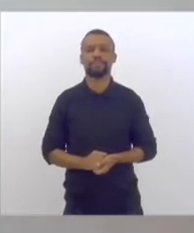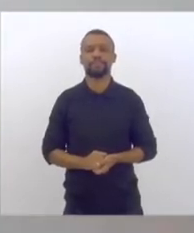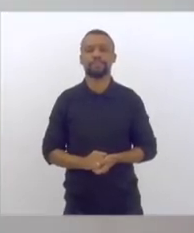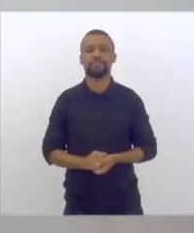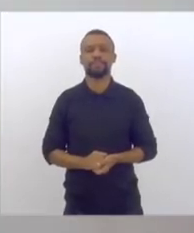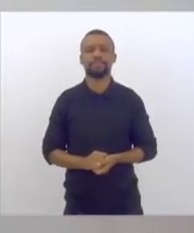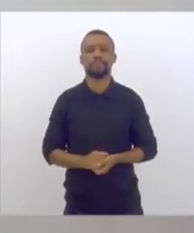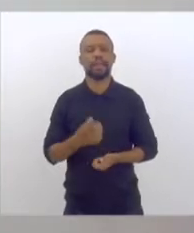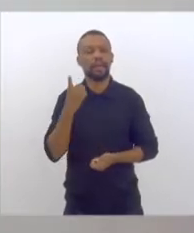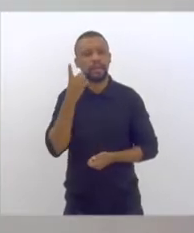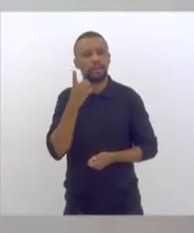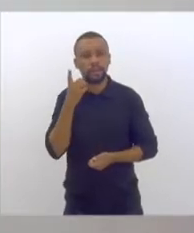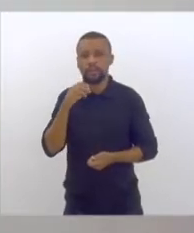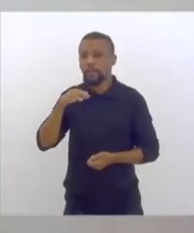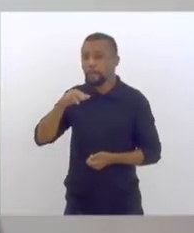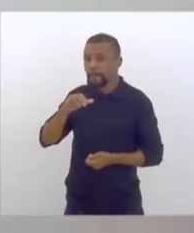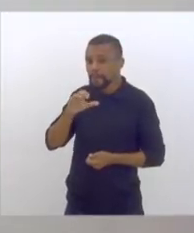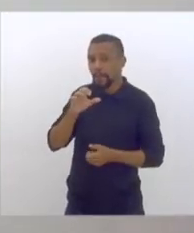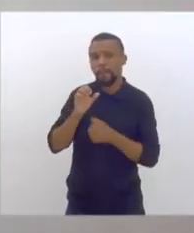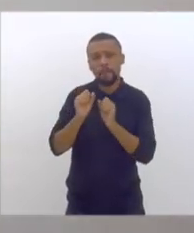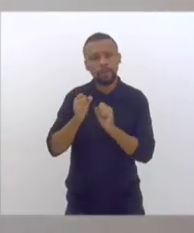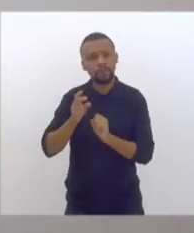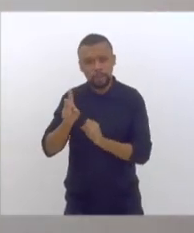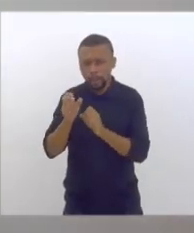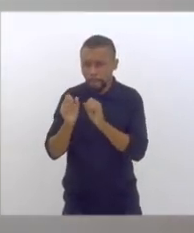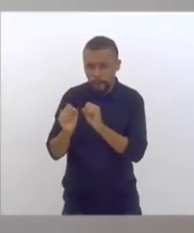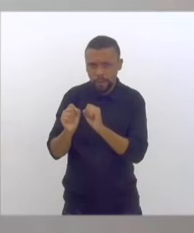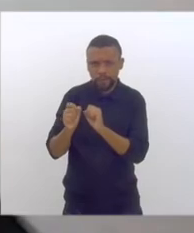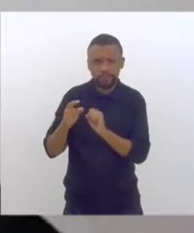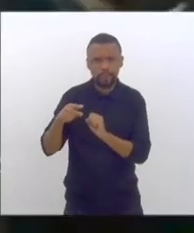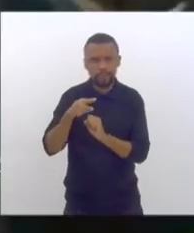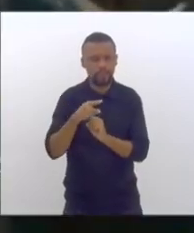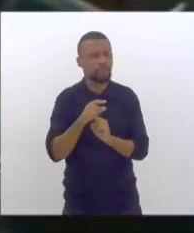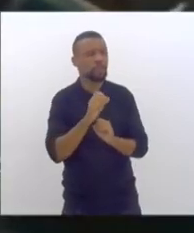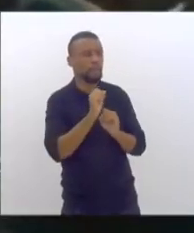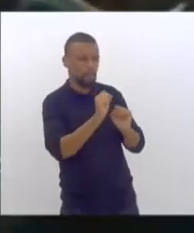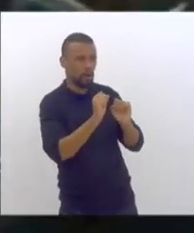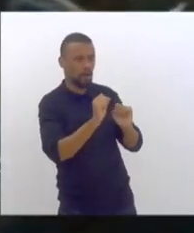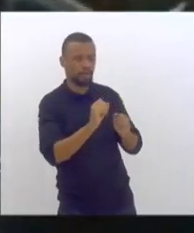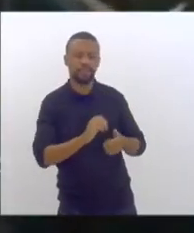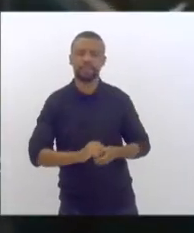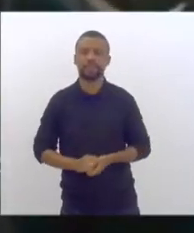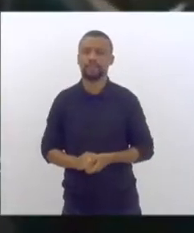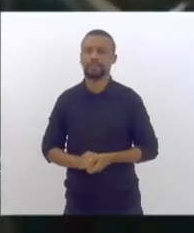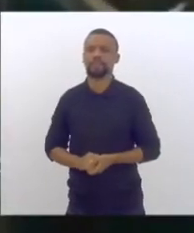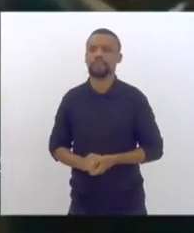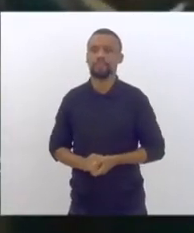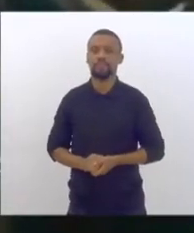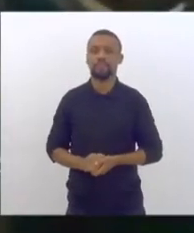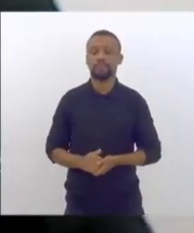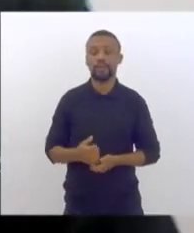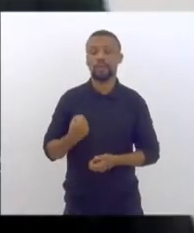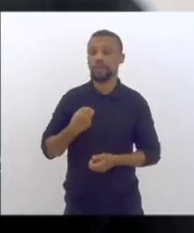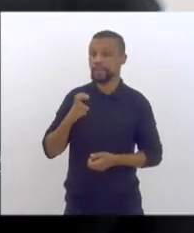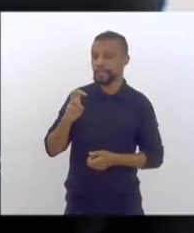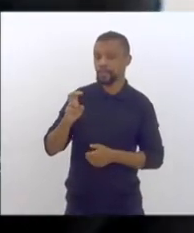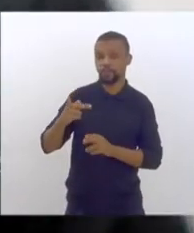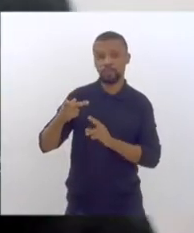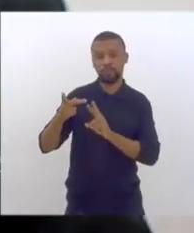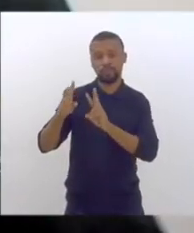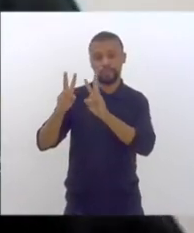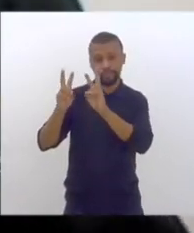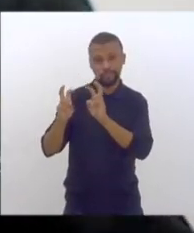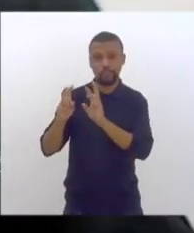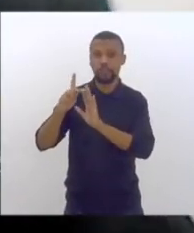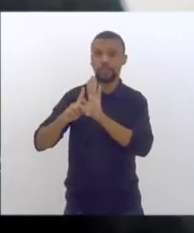o tempo nada o link pode seguir aquilo posso Claro tudo bem vindo da pauta projeto de